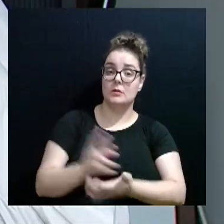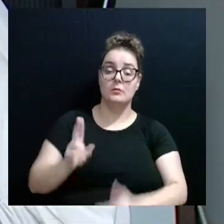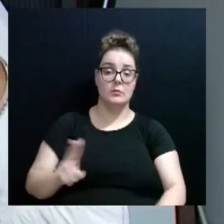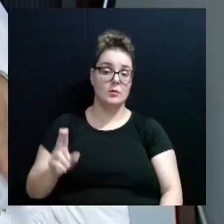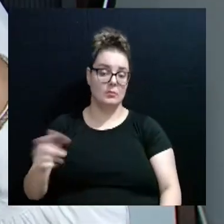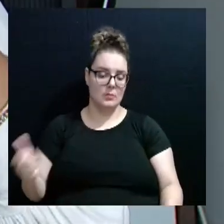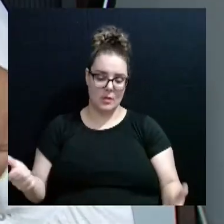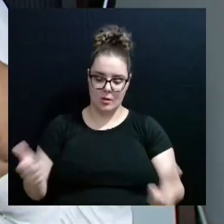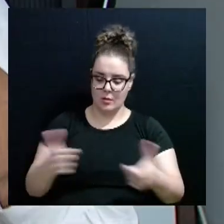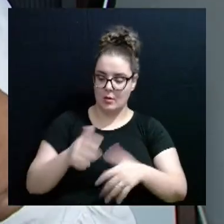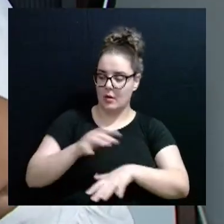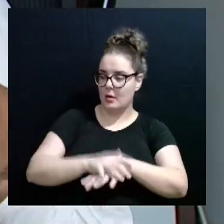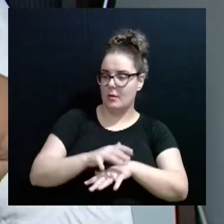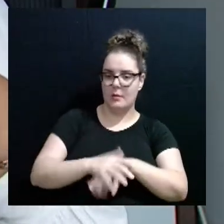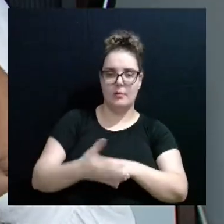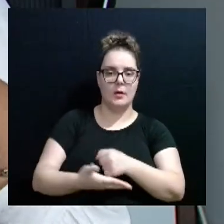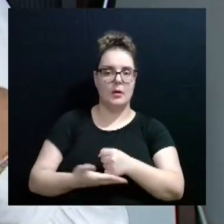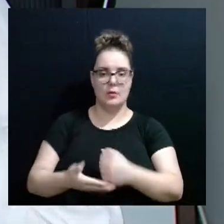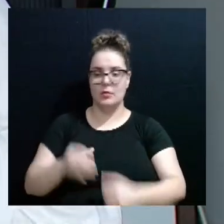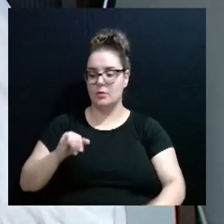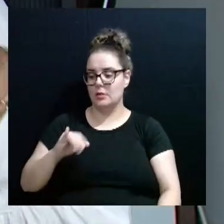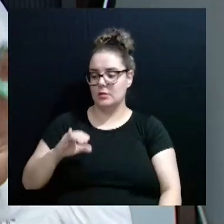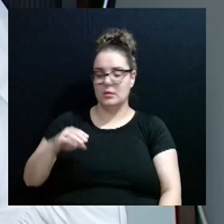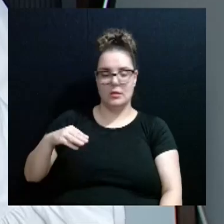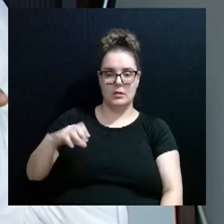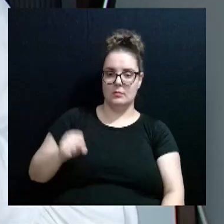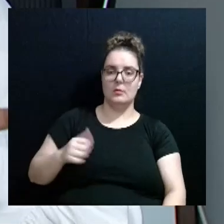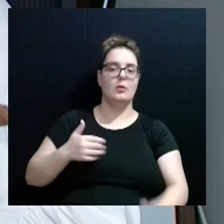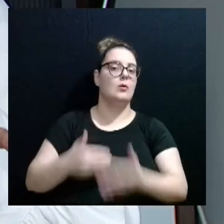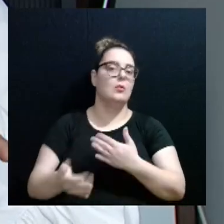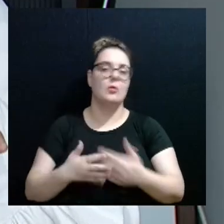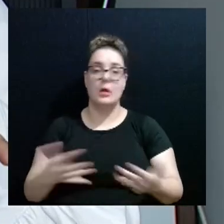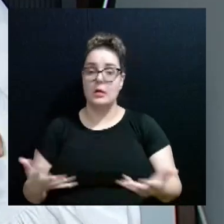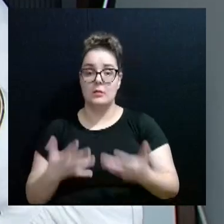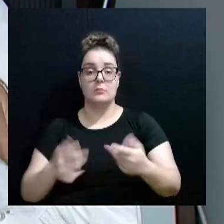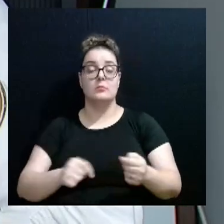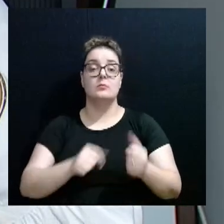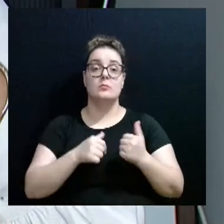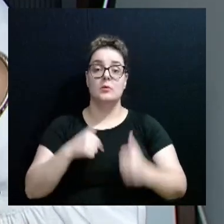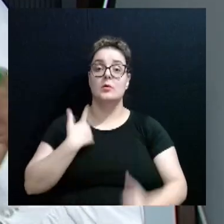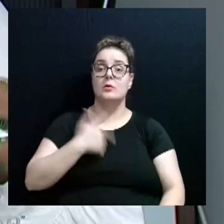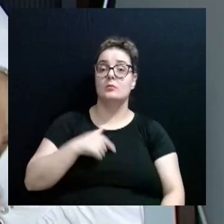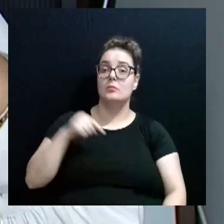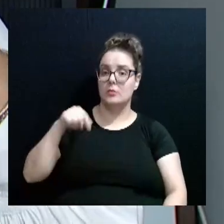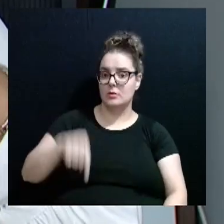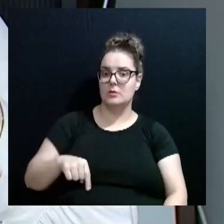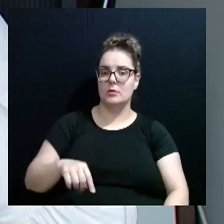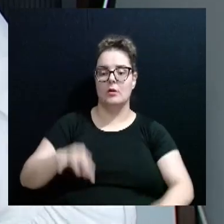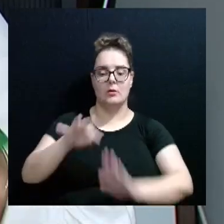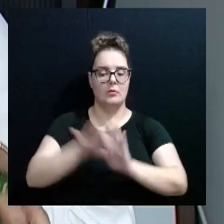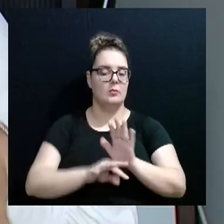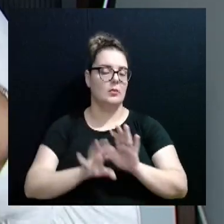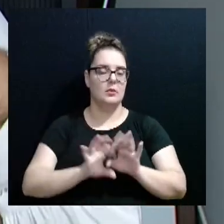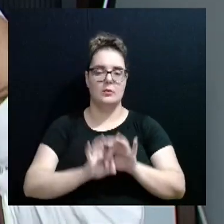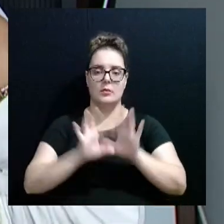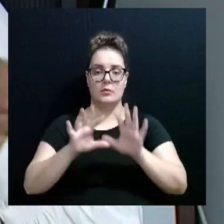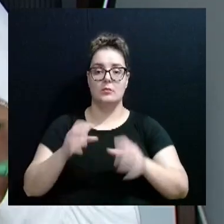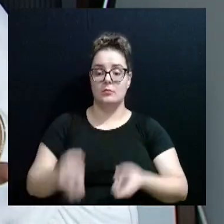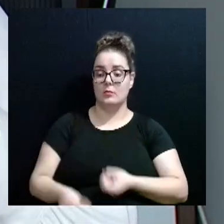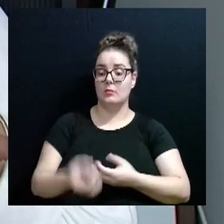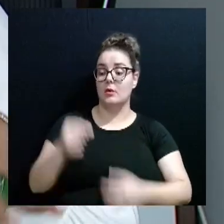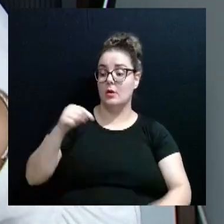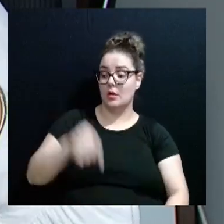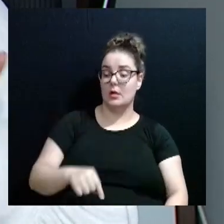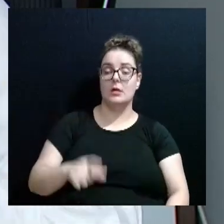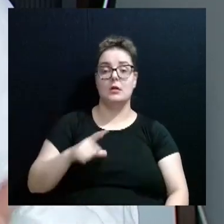de ICMS ou qualquer incentivo ou benefício, a gente põe lá um texto livre informando, essa nota tem essa redução por causa